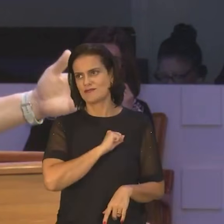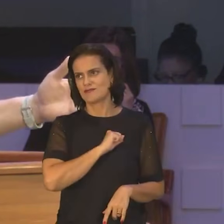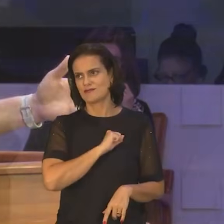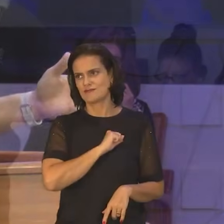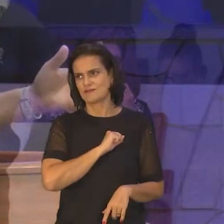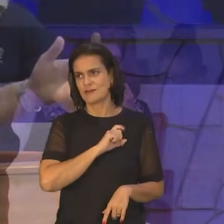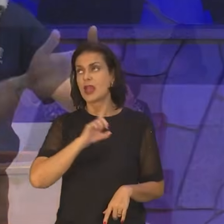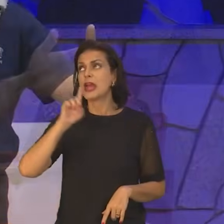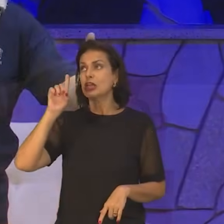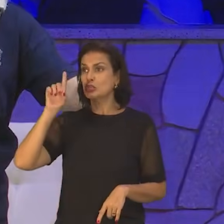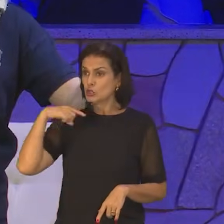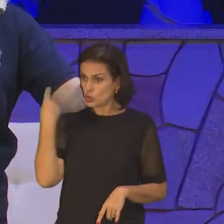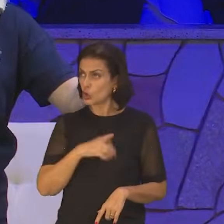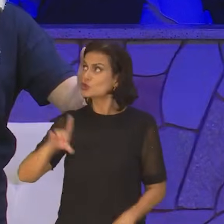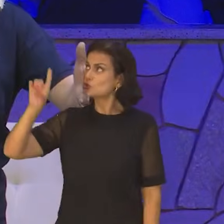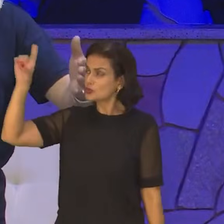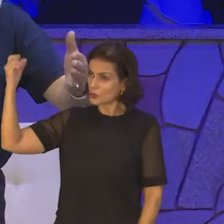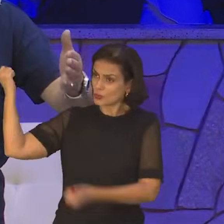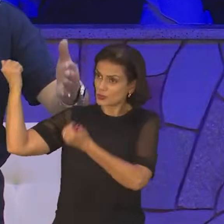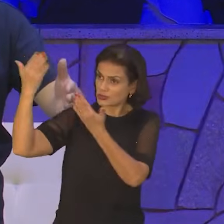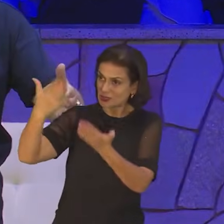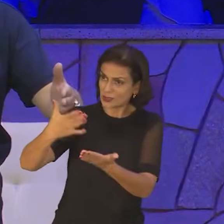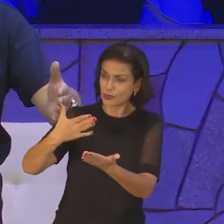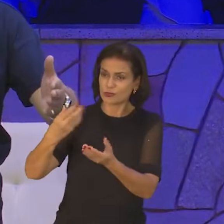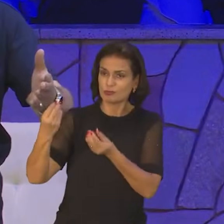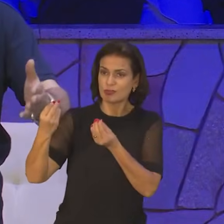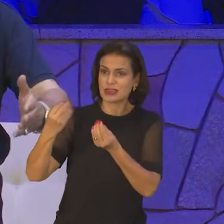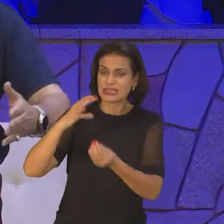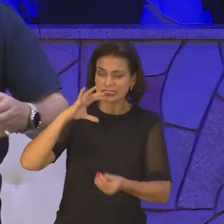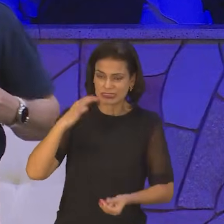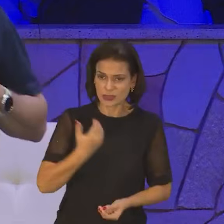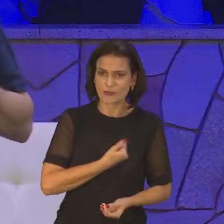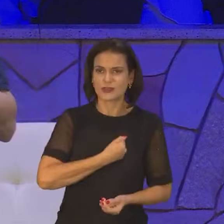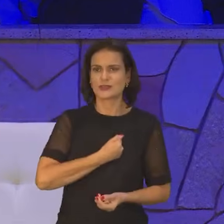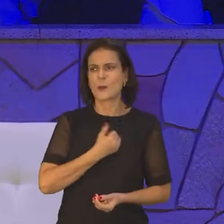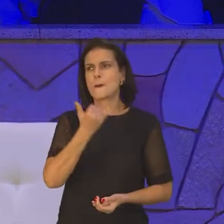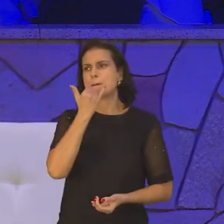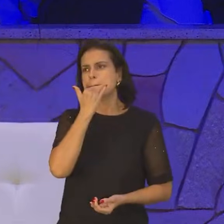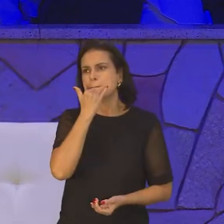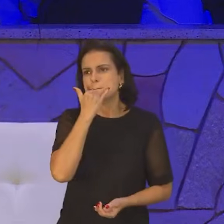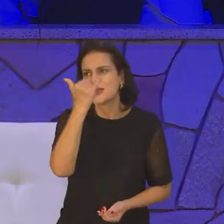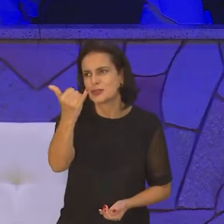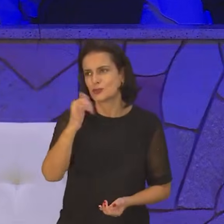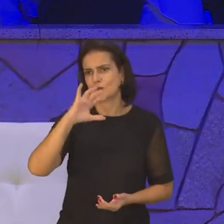Deus nosso salvou, perdoou e nos amou.